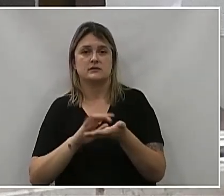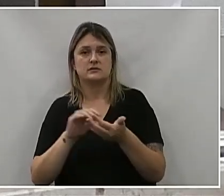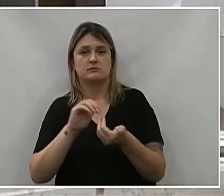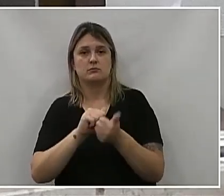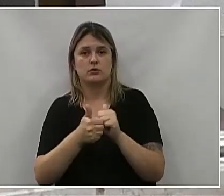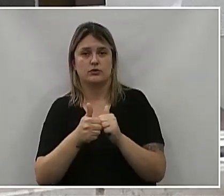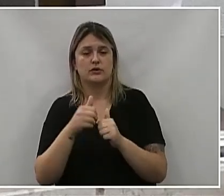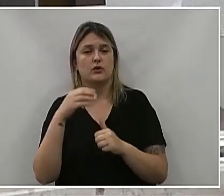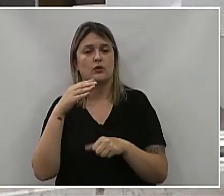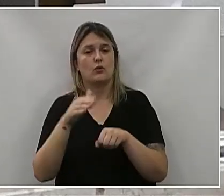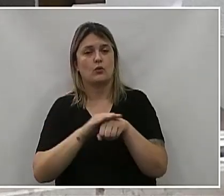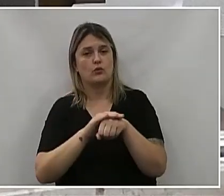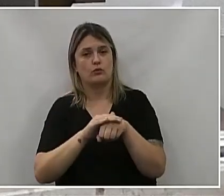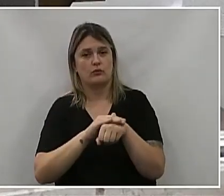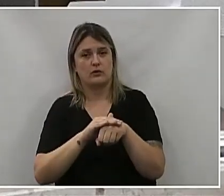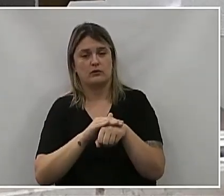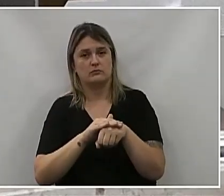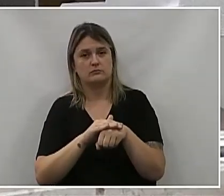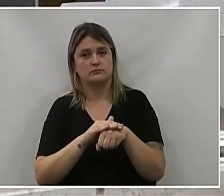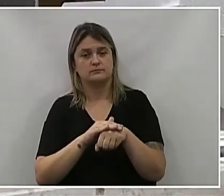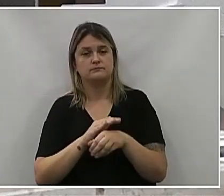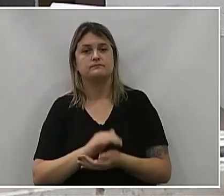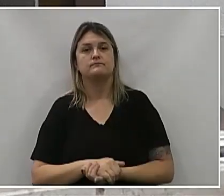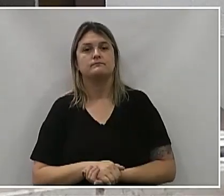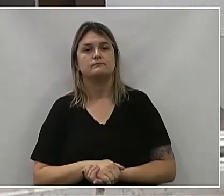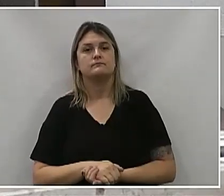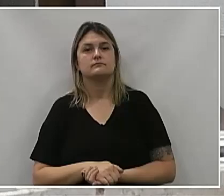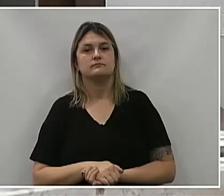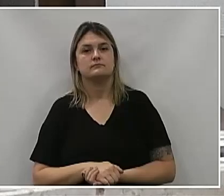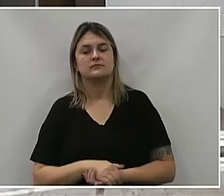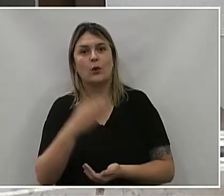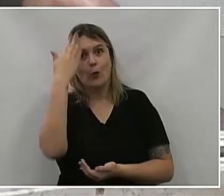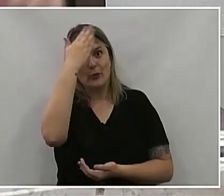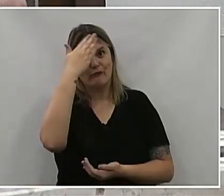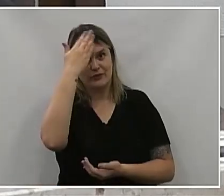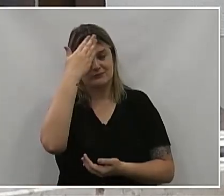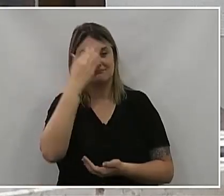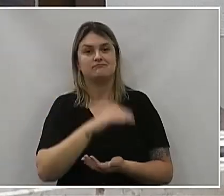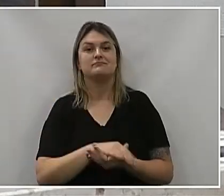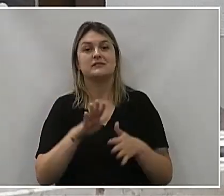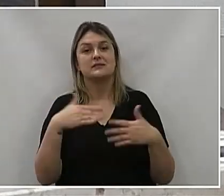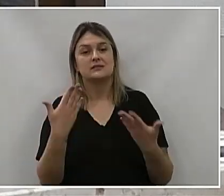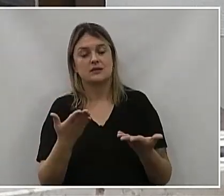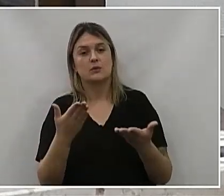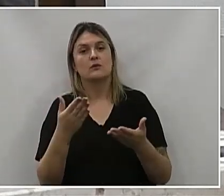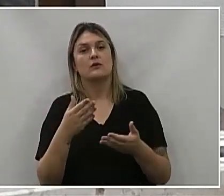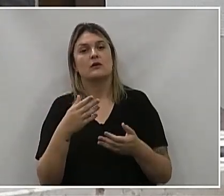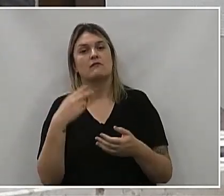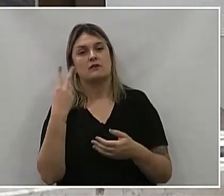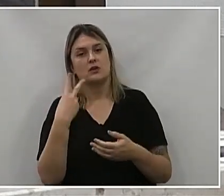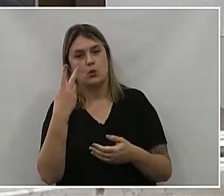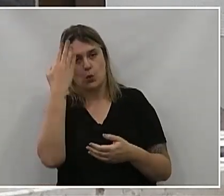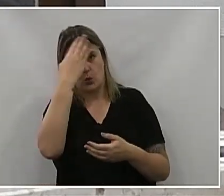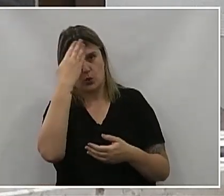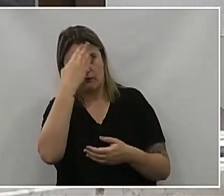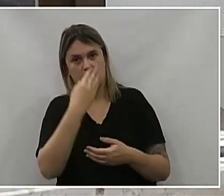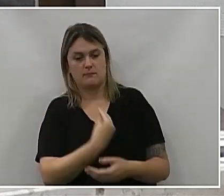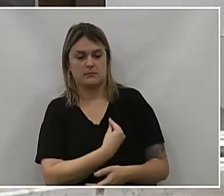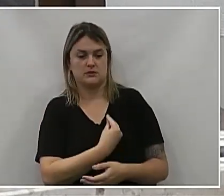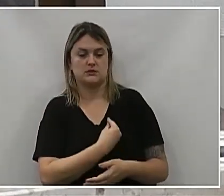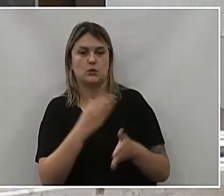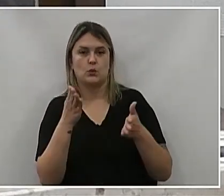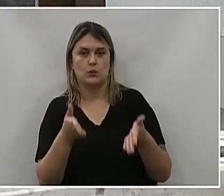Esportes, Cordovan Frederico de Melo Neto, sala das sessões 18/9/23. Então, Cordovan, que se faz presente